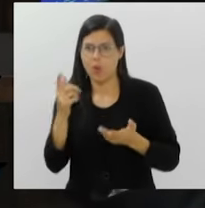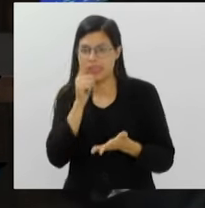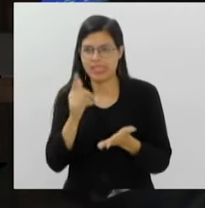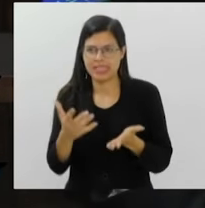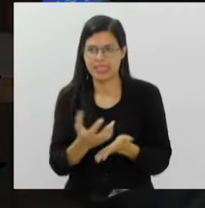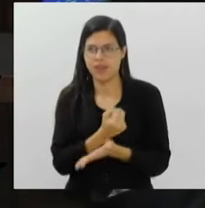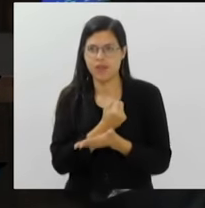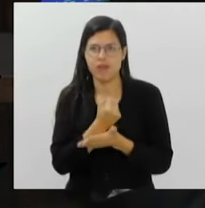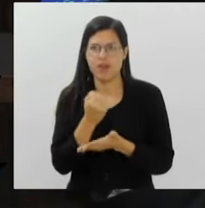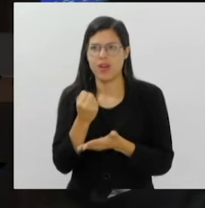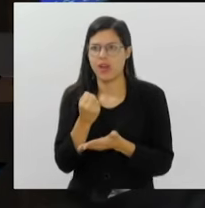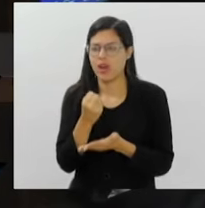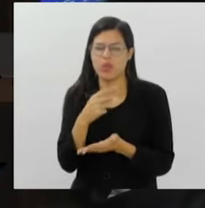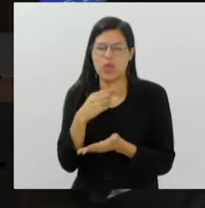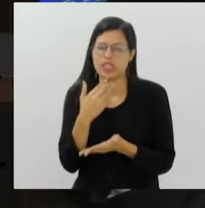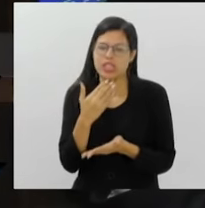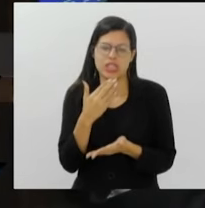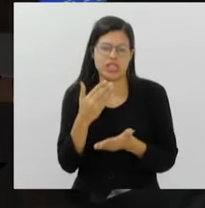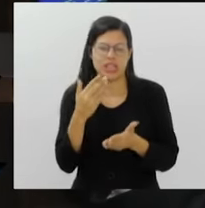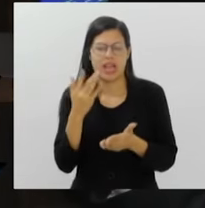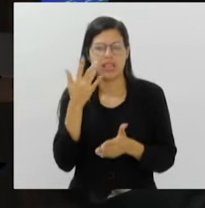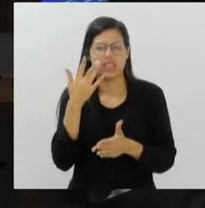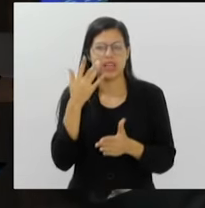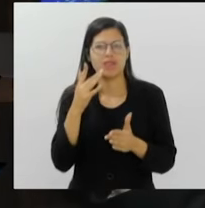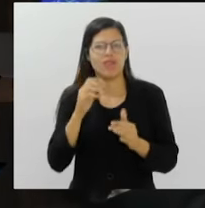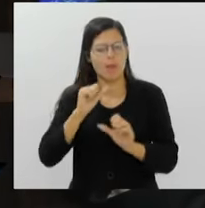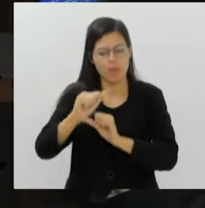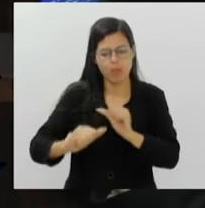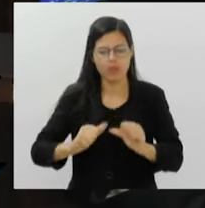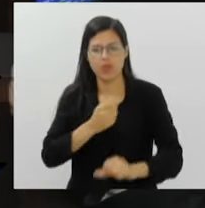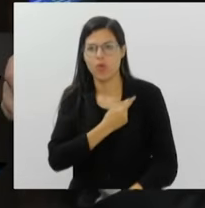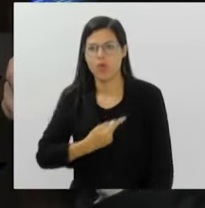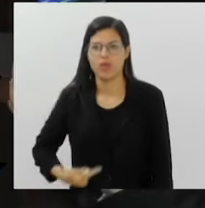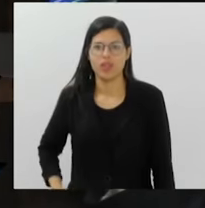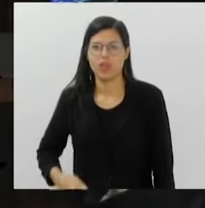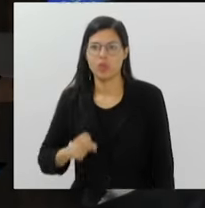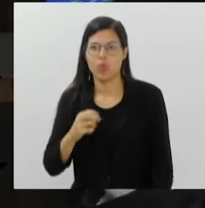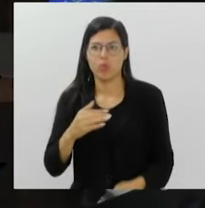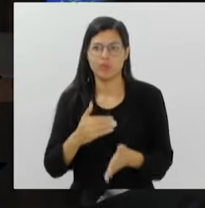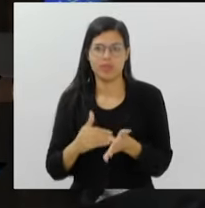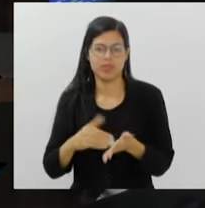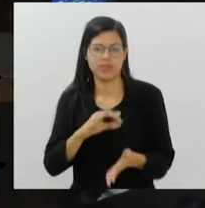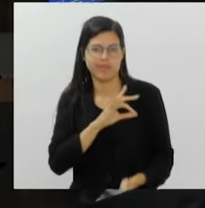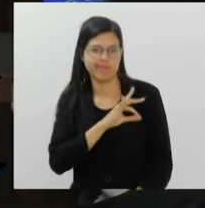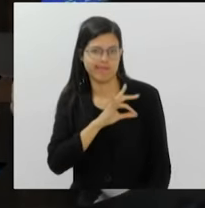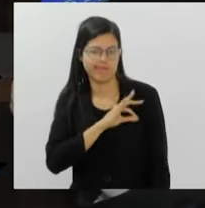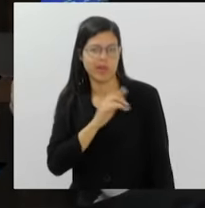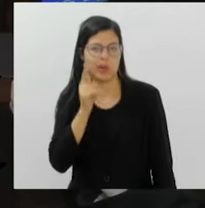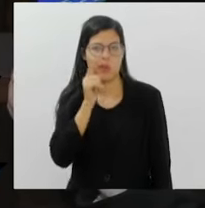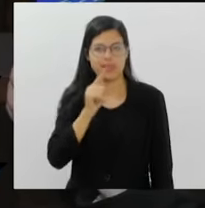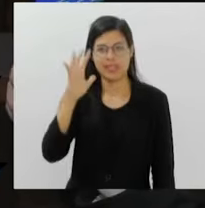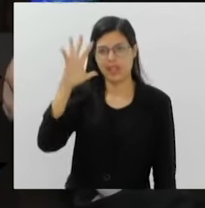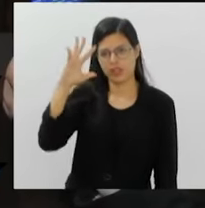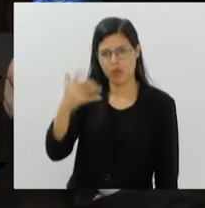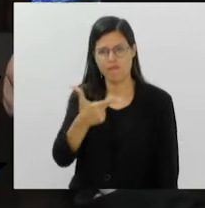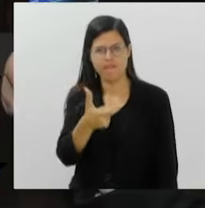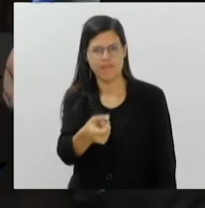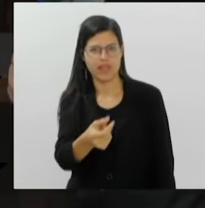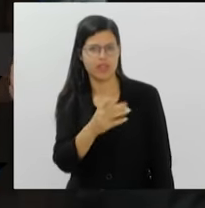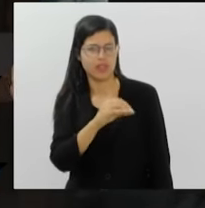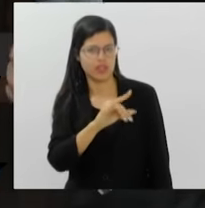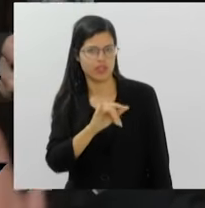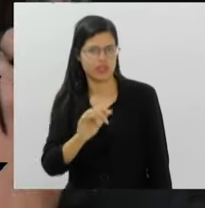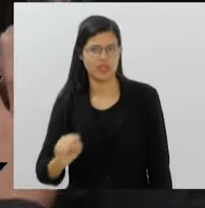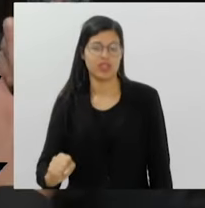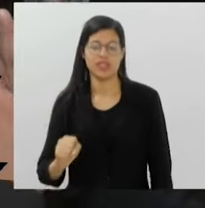o governador, Dino, ou vai trocar o secretário de polícia e que a coisa vai se resolver com 20 dias, ou com 10 dias, ou com